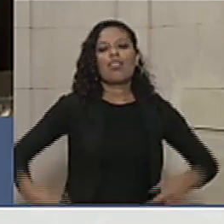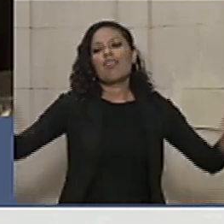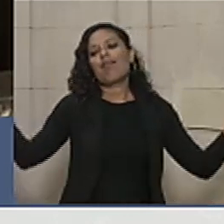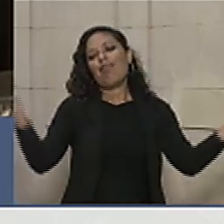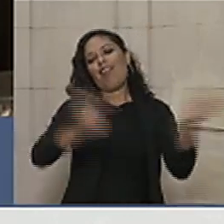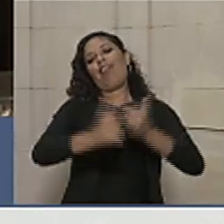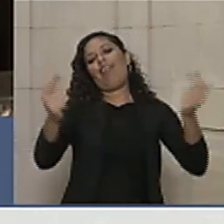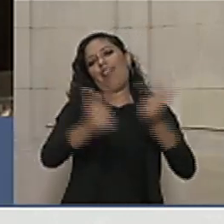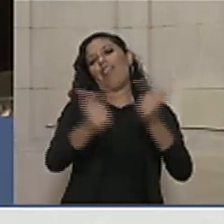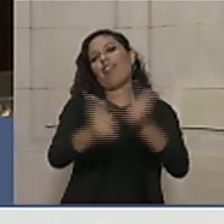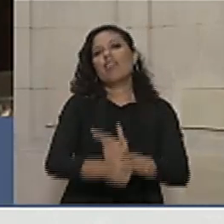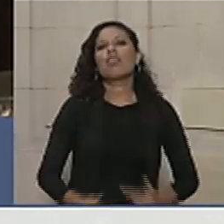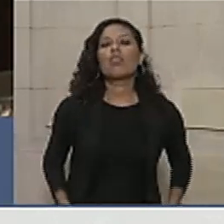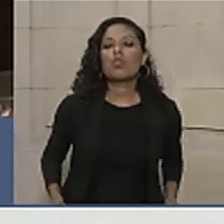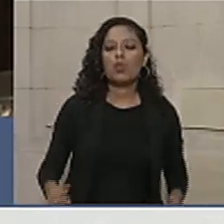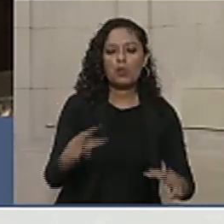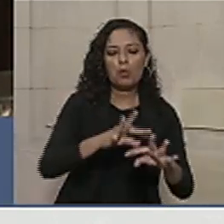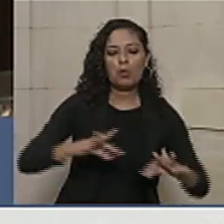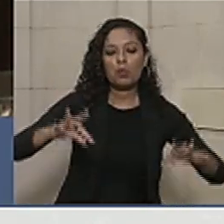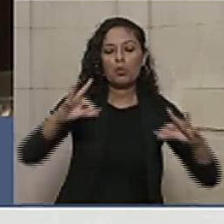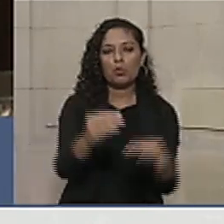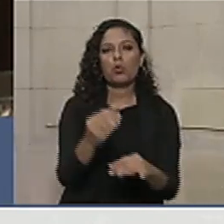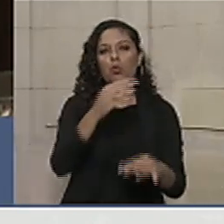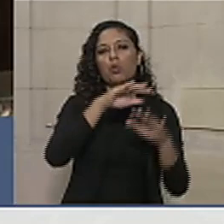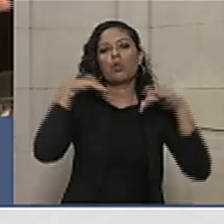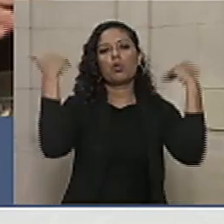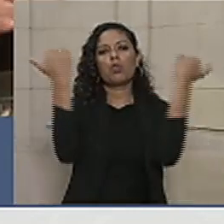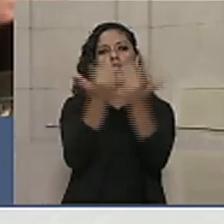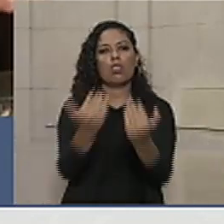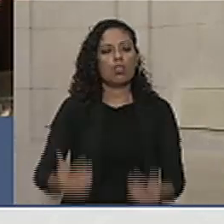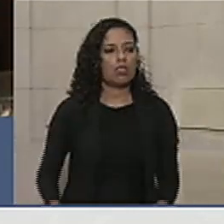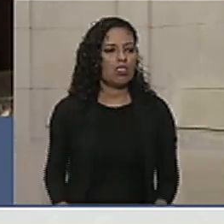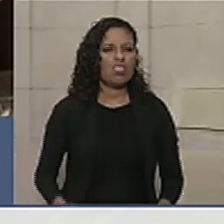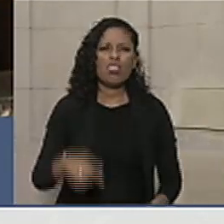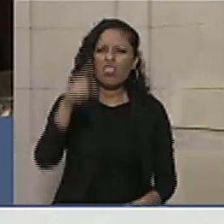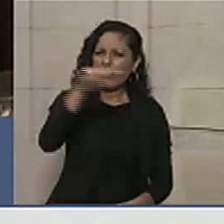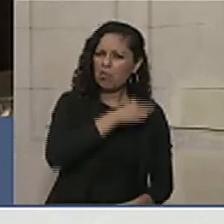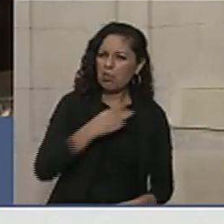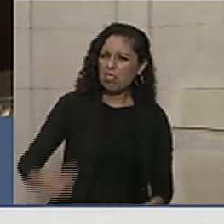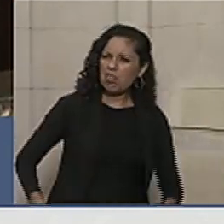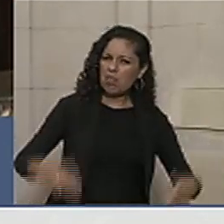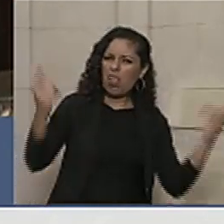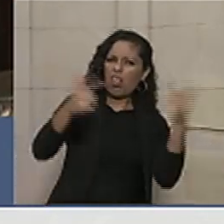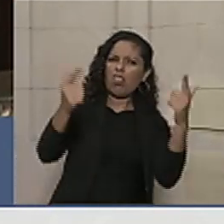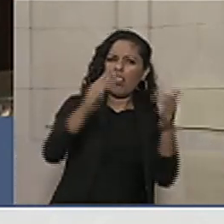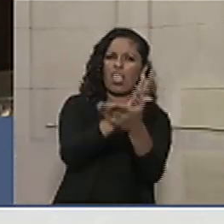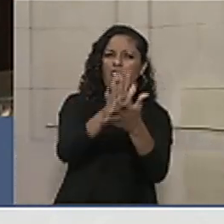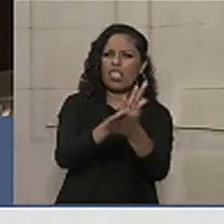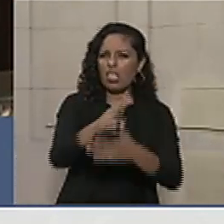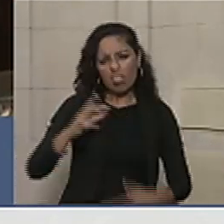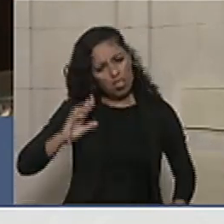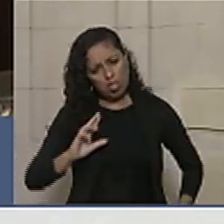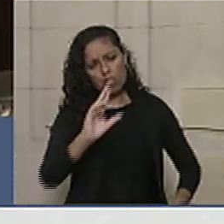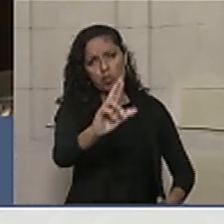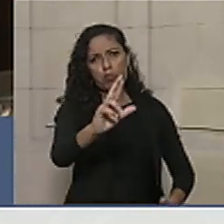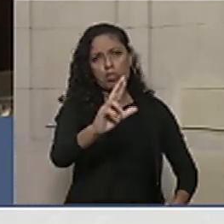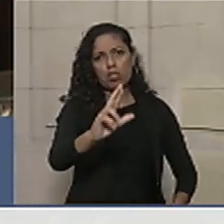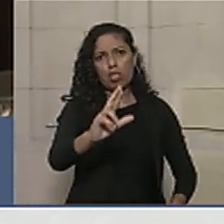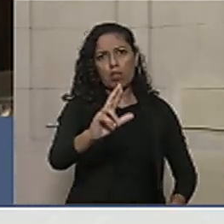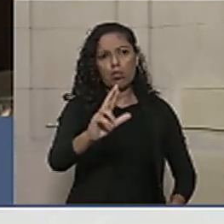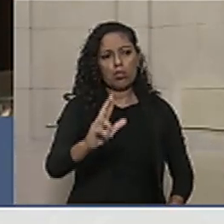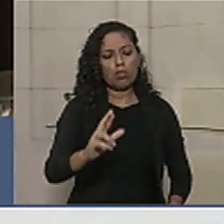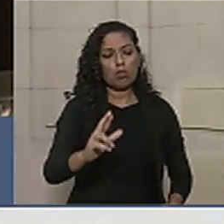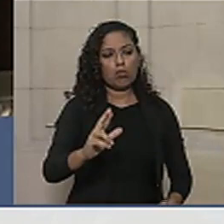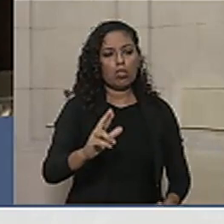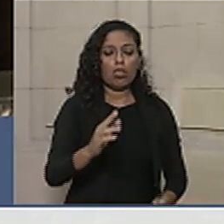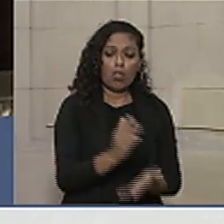esculhambou o parlamento. O ministro não esculhambou o parlamento, ele deu resposta a alguns